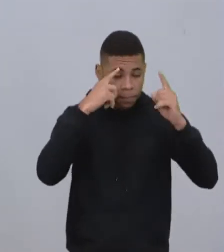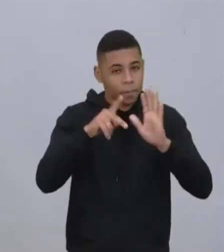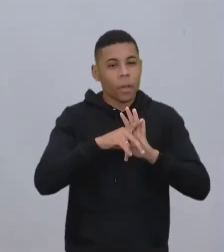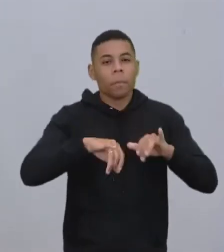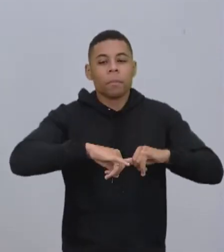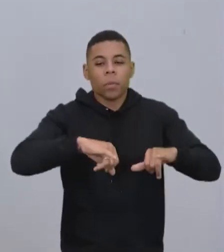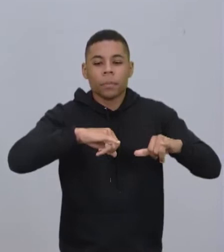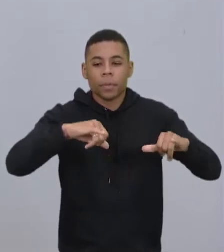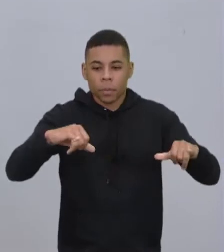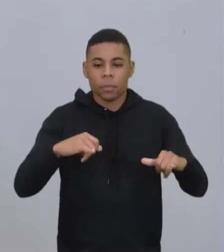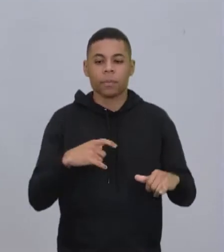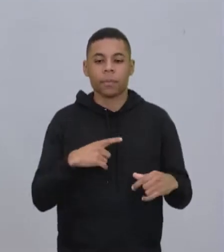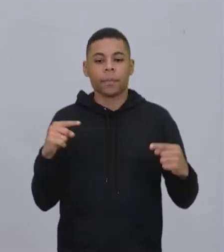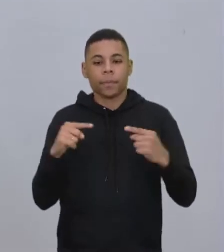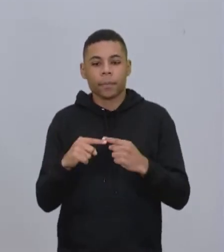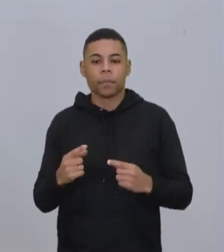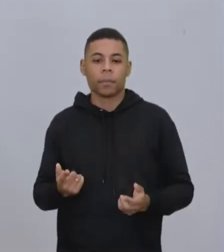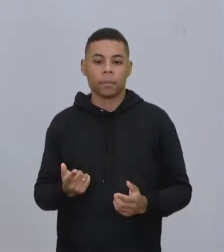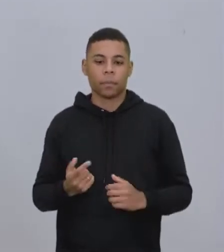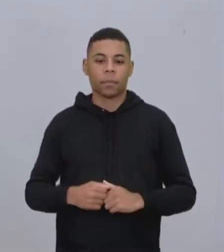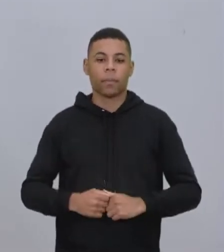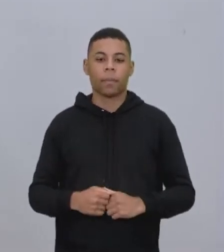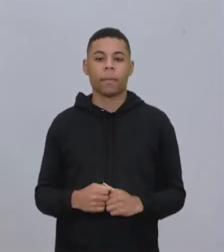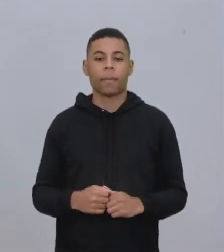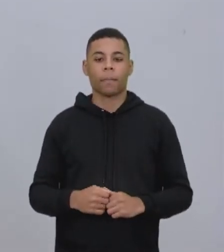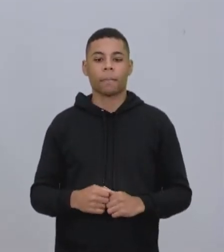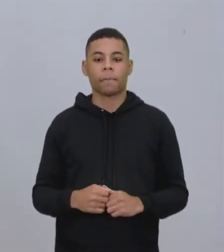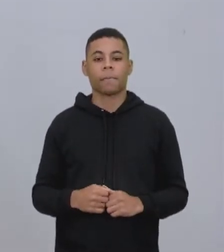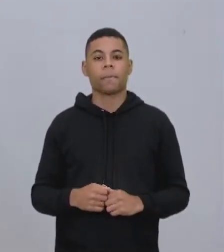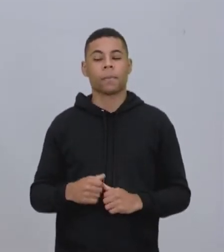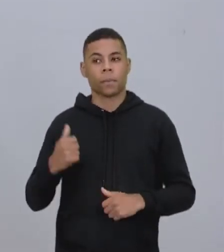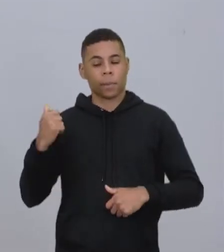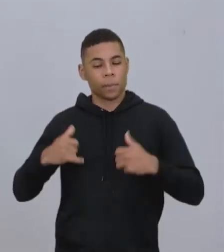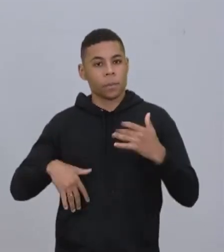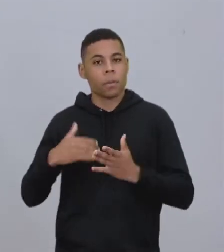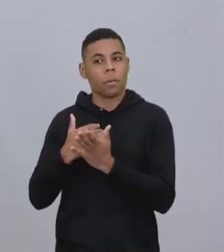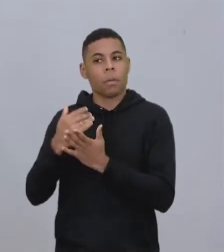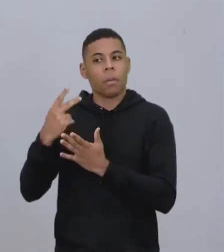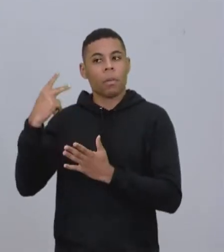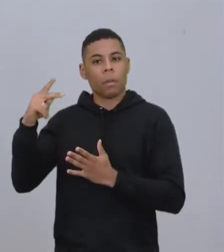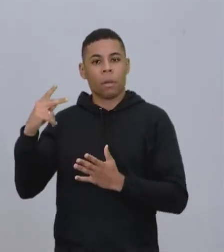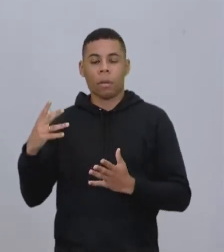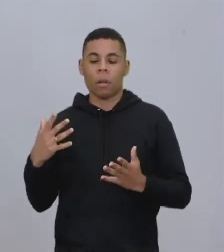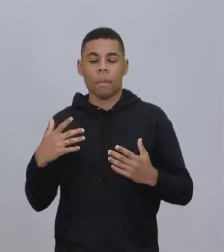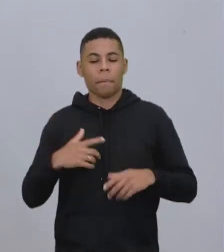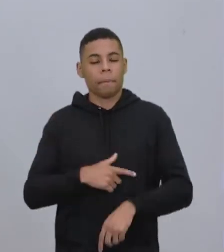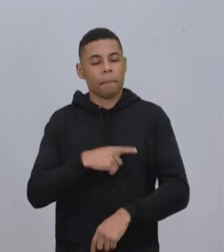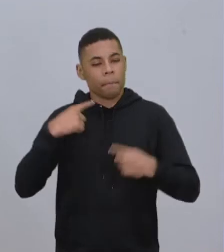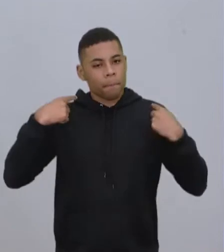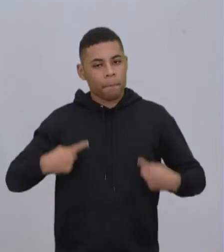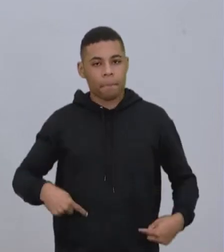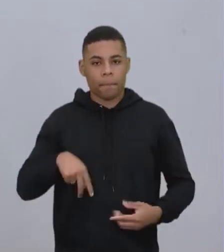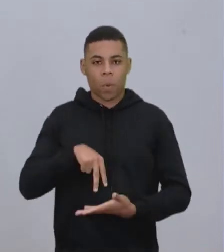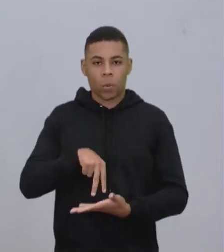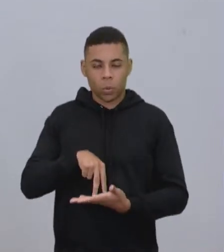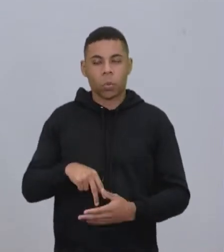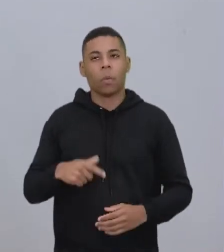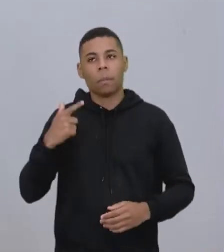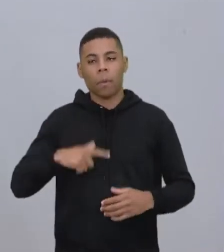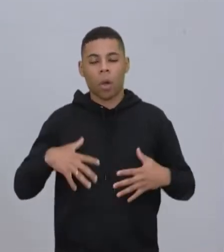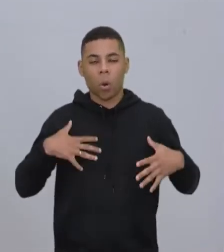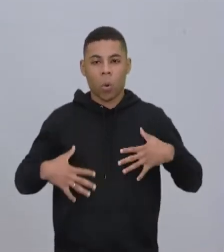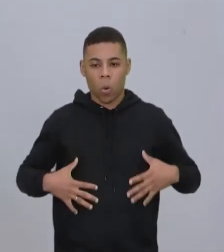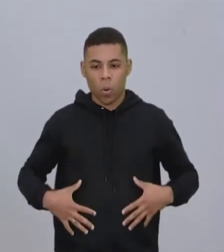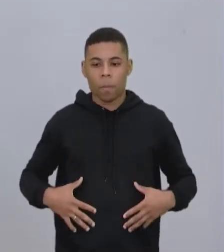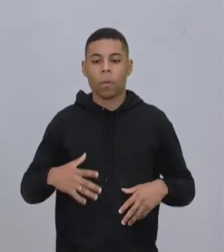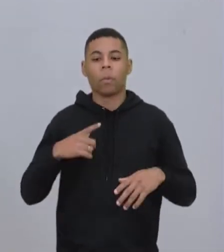publicidade, você está trabalhando ali a dramatização, você está trabalhando a postura, né? Está trabalhando a linguagem corporal, você